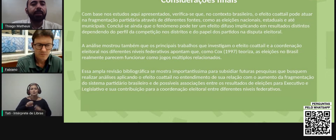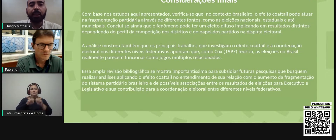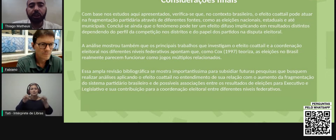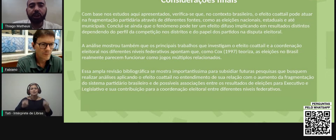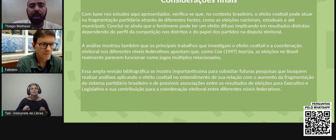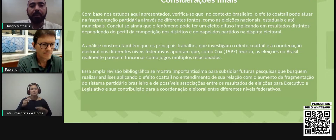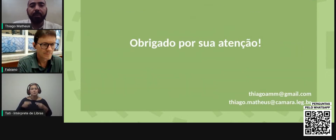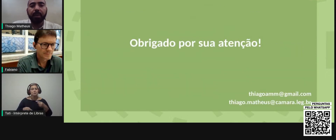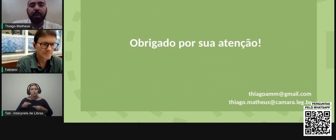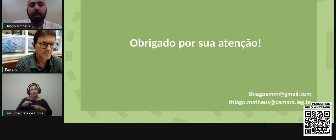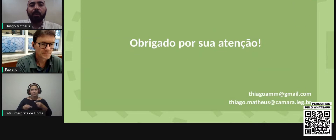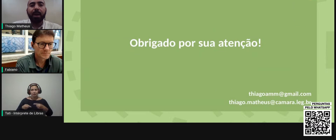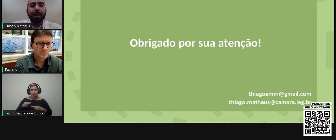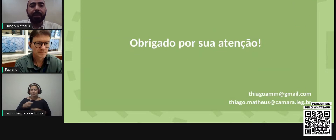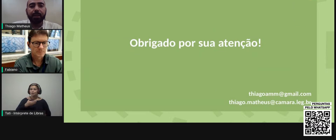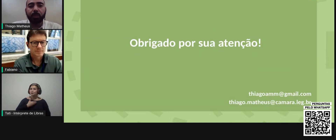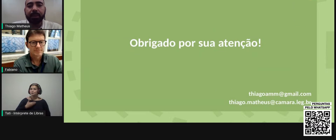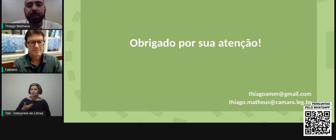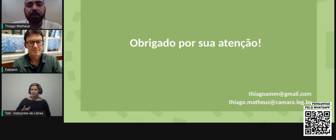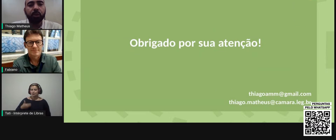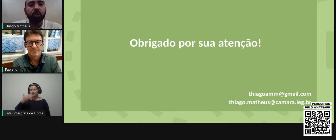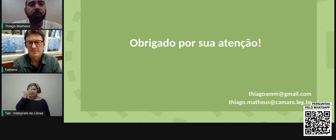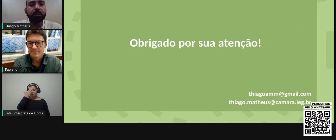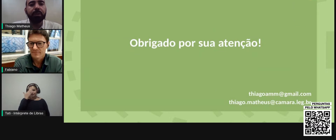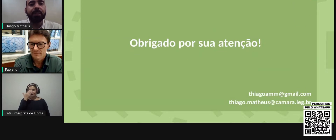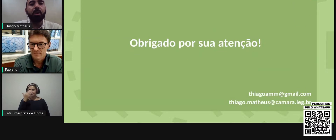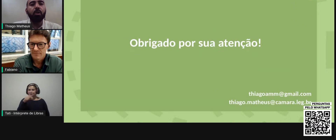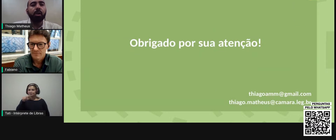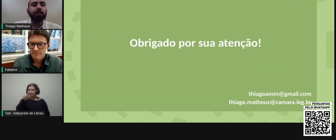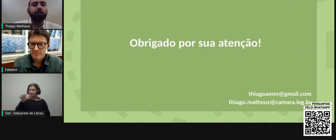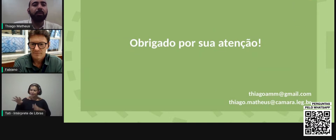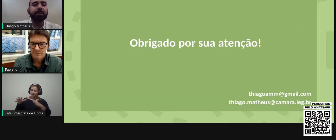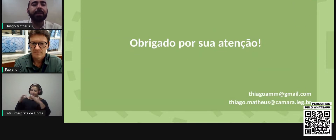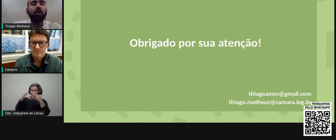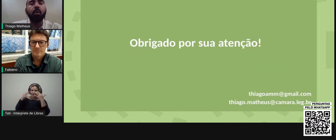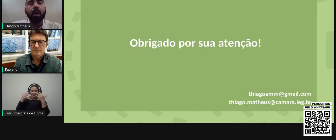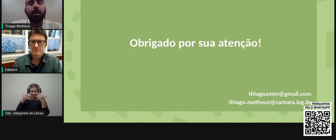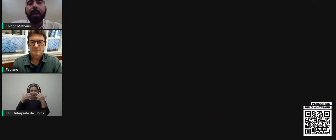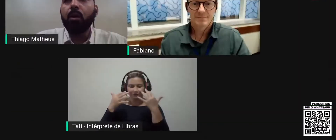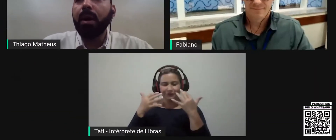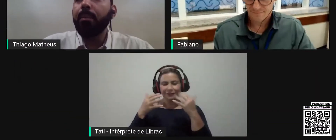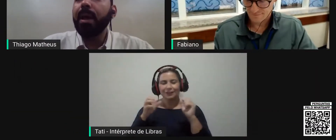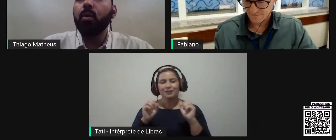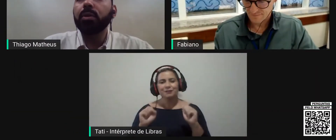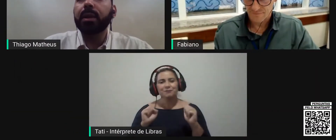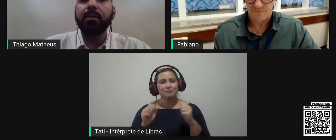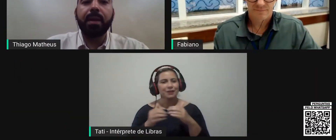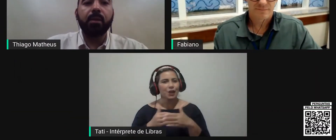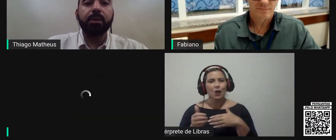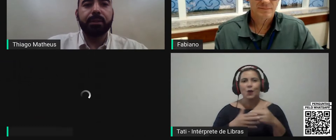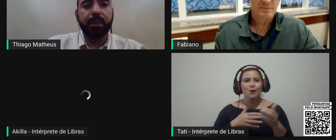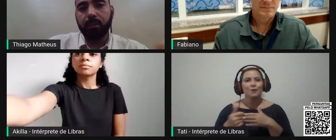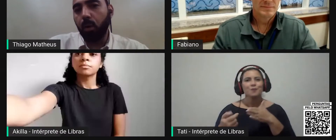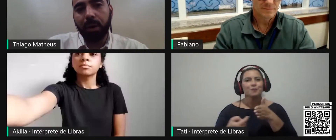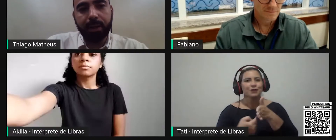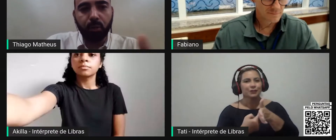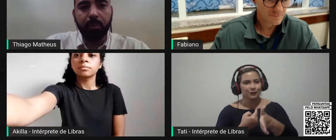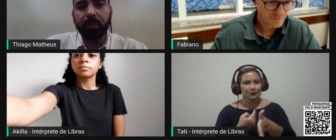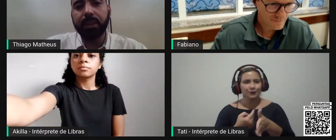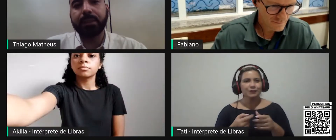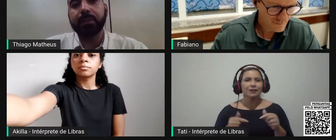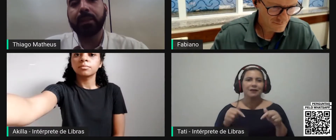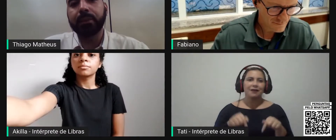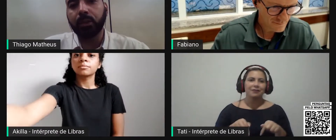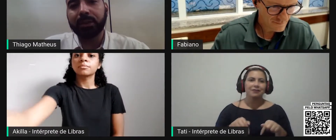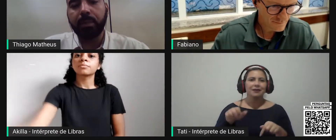desde já, eu agradeço pela atenção de todos vocês e me coloco à disposição para qualquer pergunta que venha a acontecer ou aqui